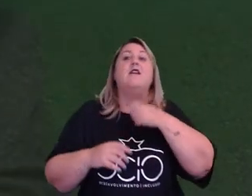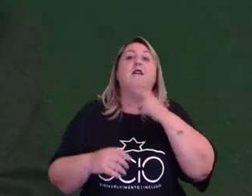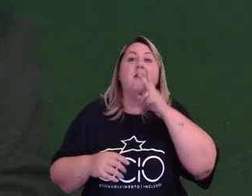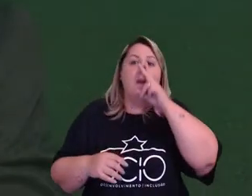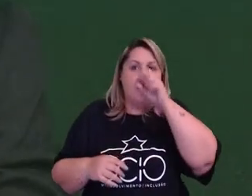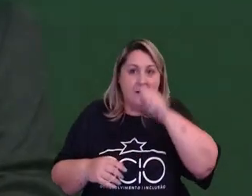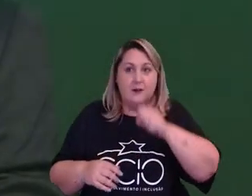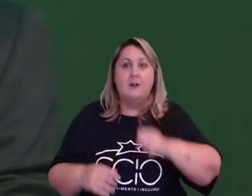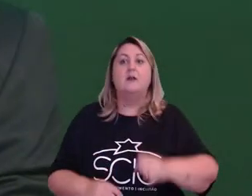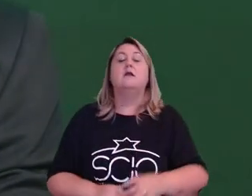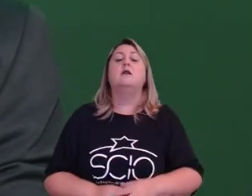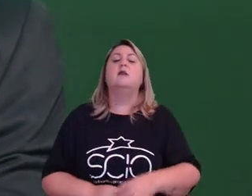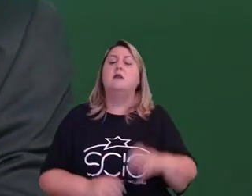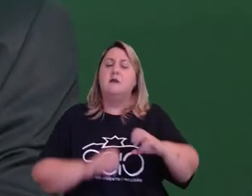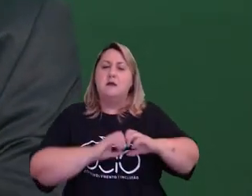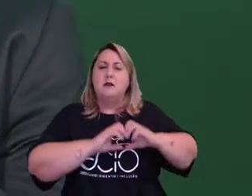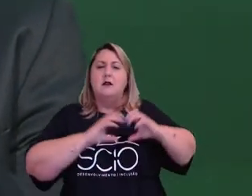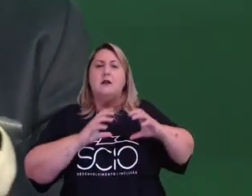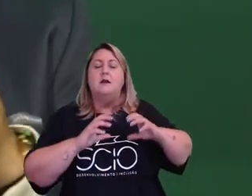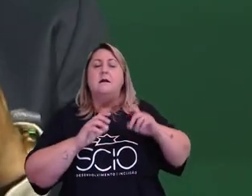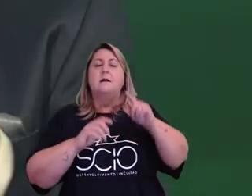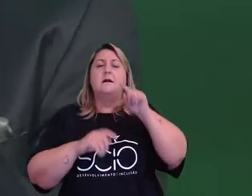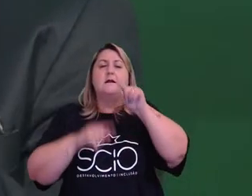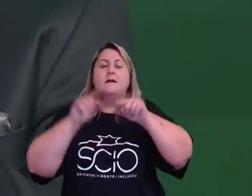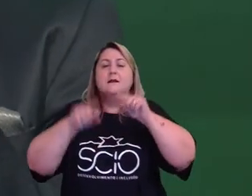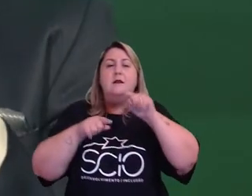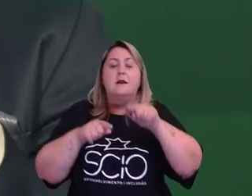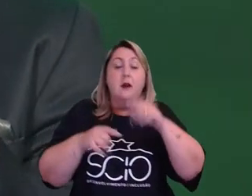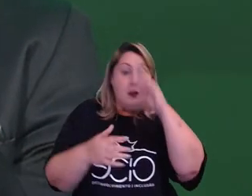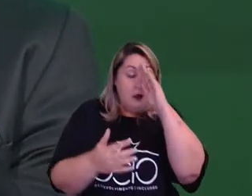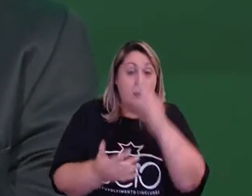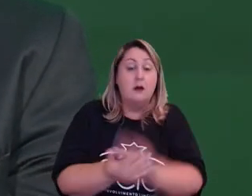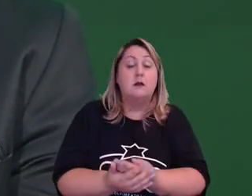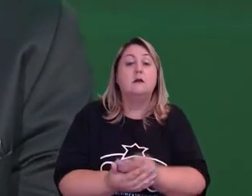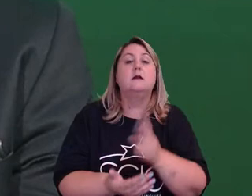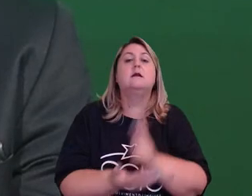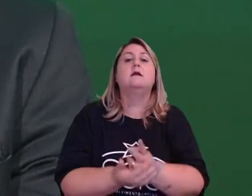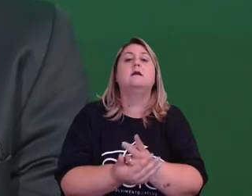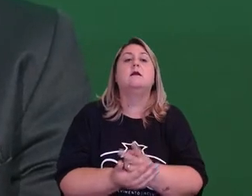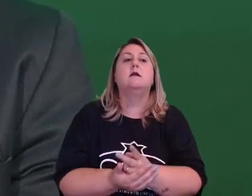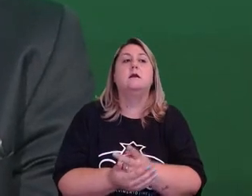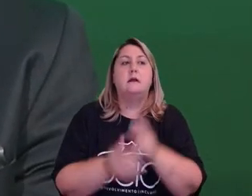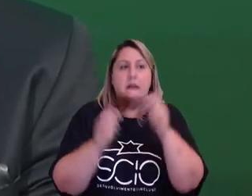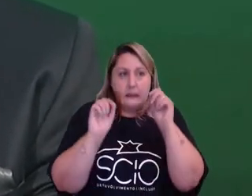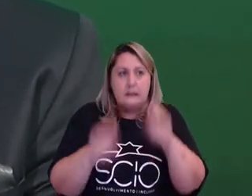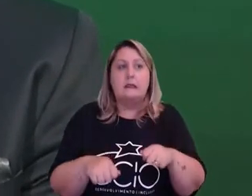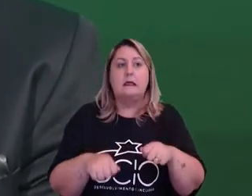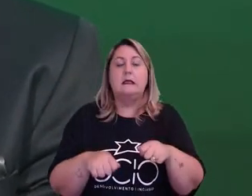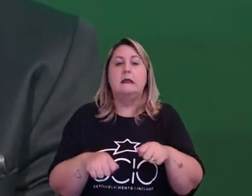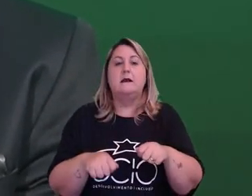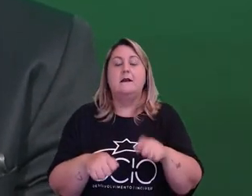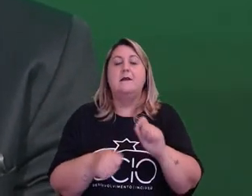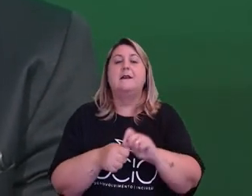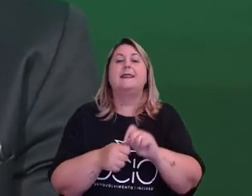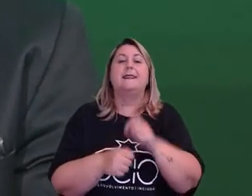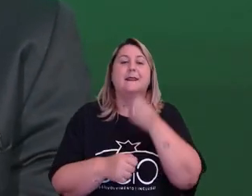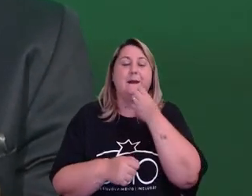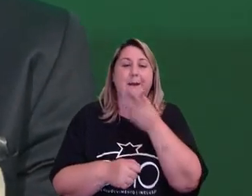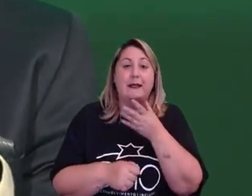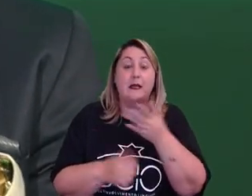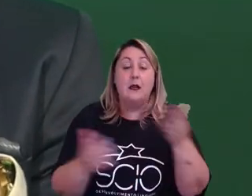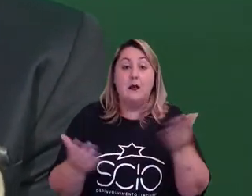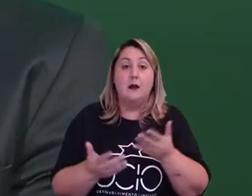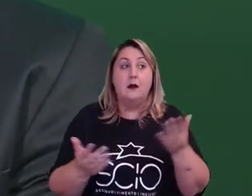voz linda. Traz o coração para você, para a gente acreditar sempre que é possível fazer o bem.